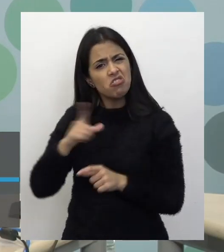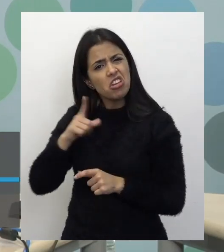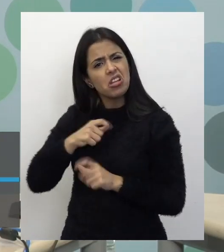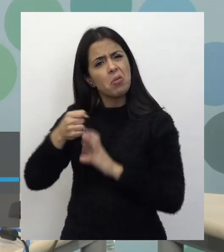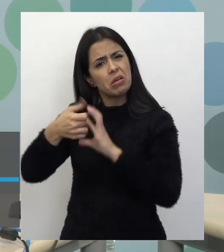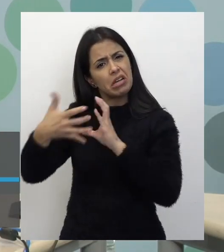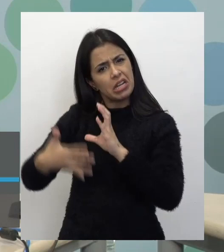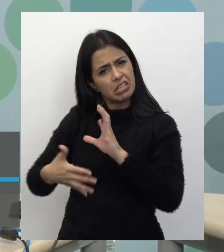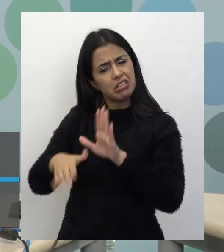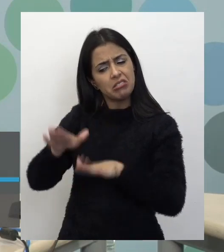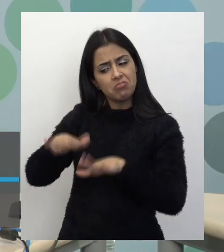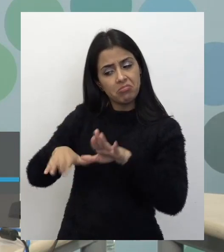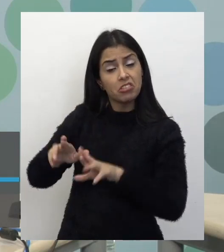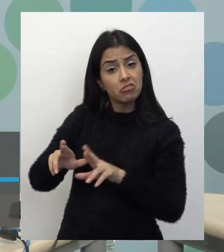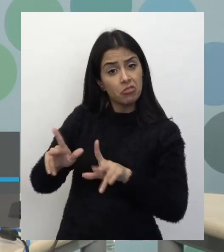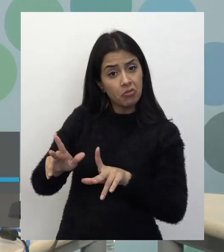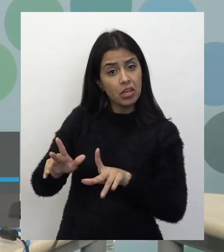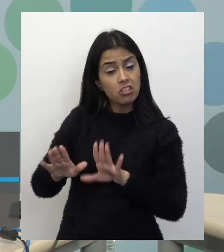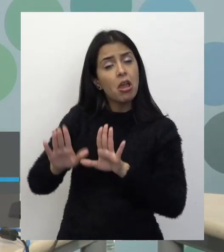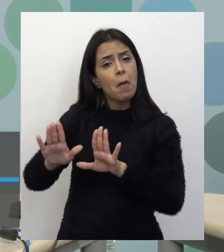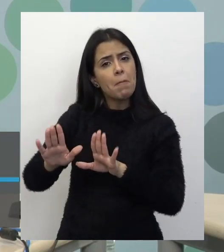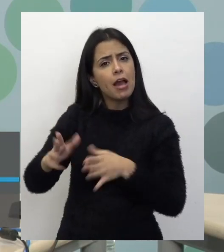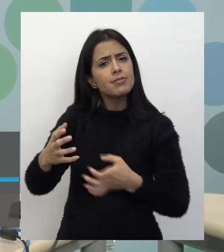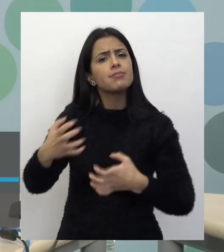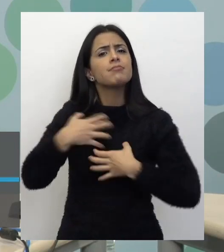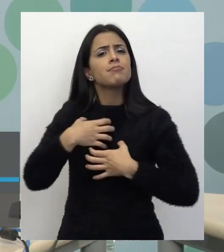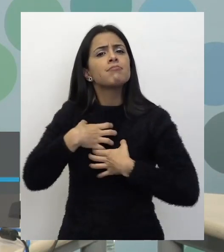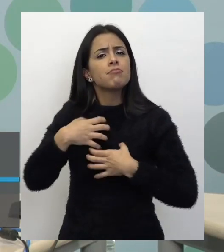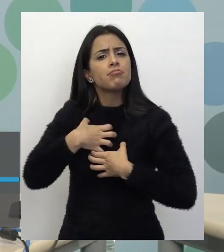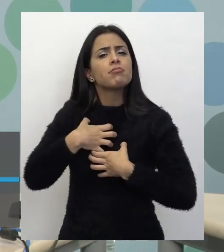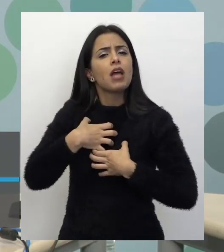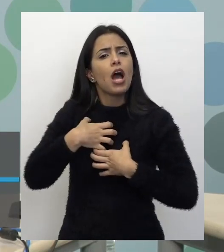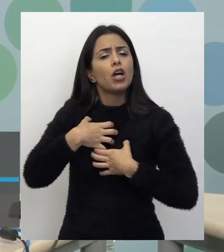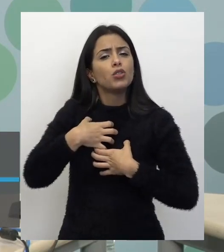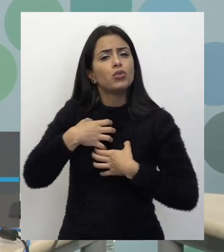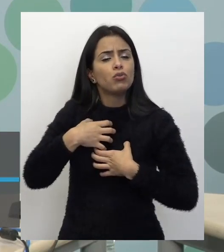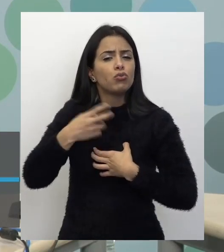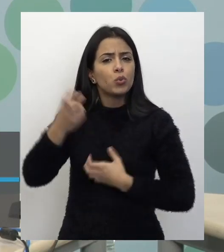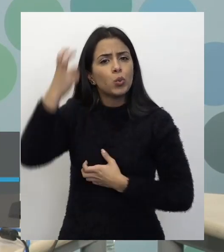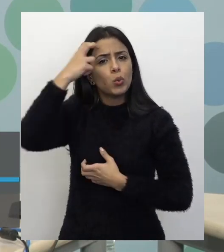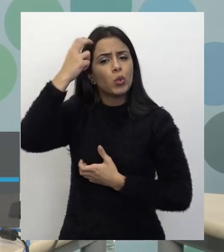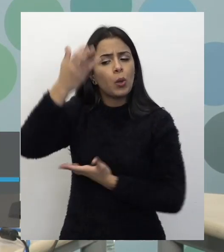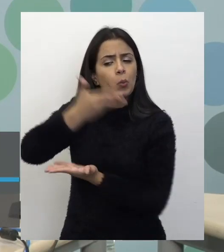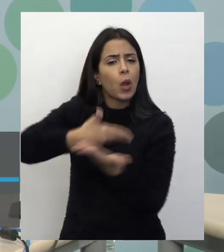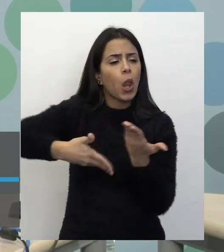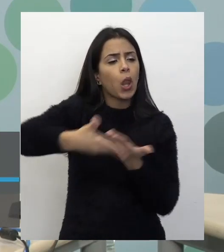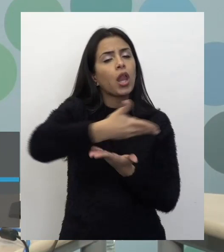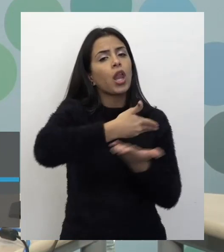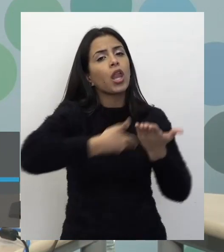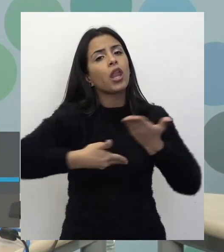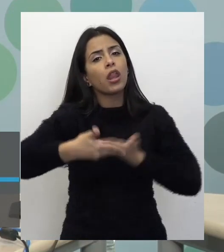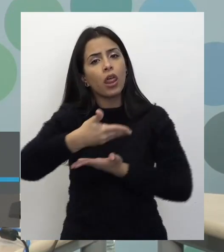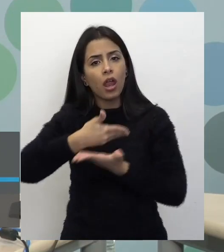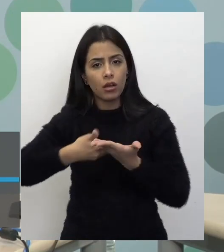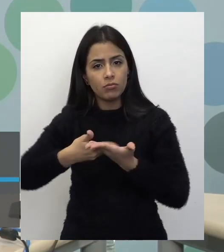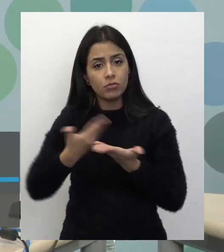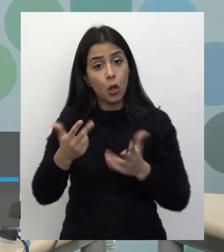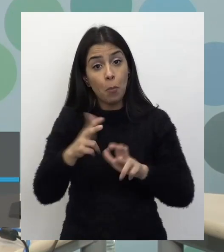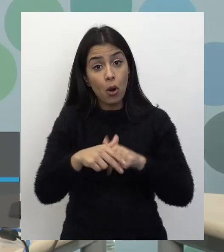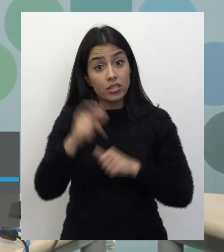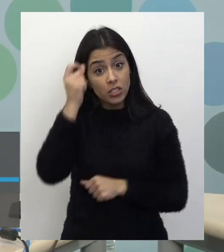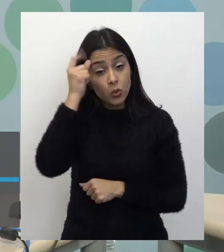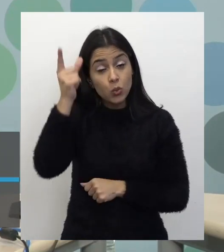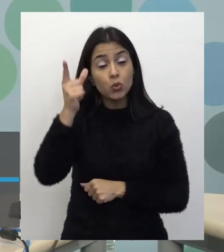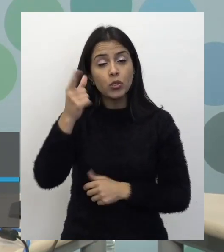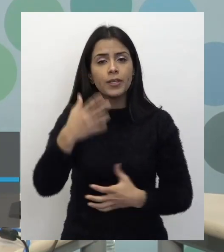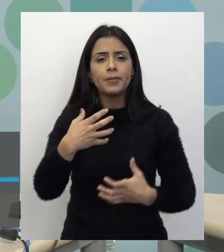da Grécia, eles compartilhavam de alguns elementos culturais, e foi esse elemento cultural também que o Alexandre usa